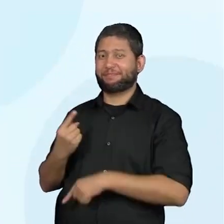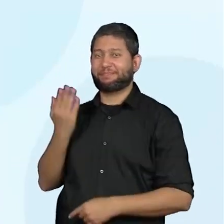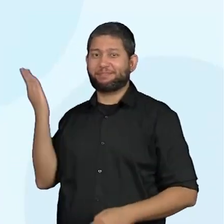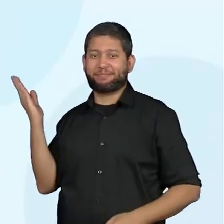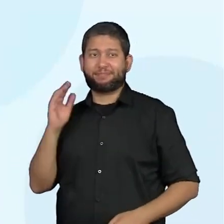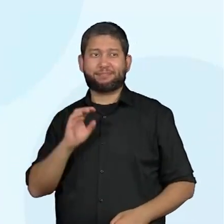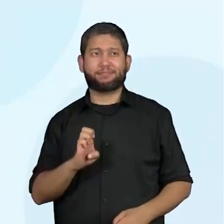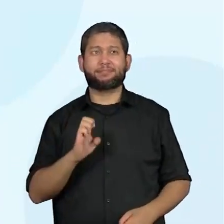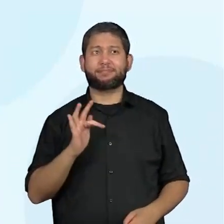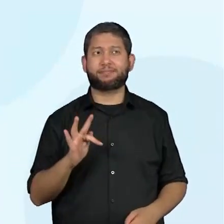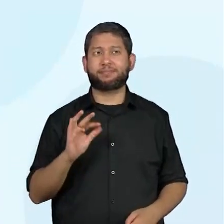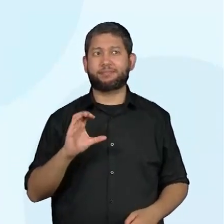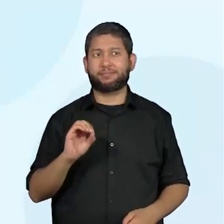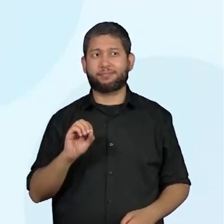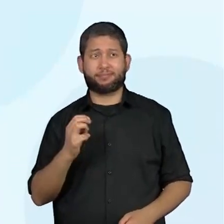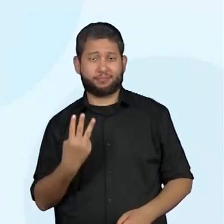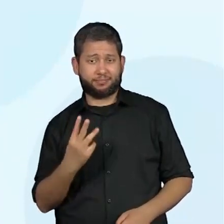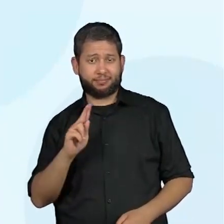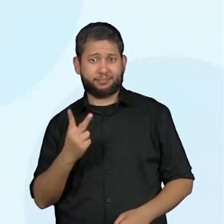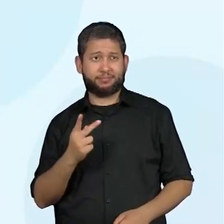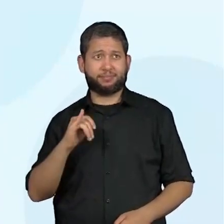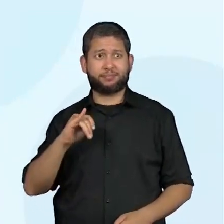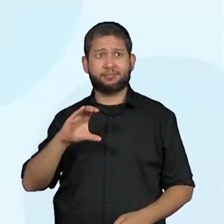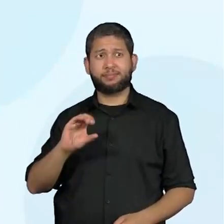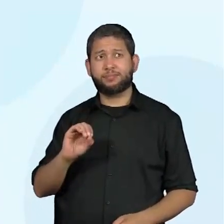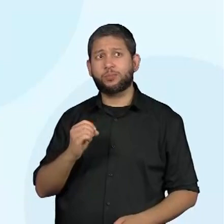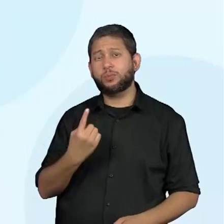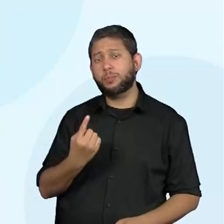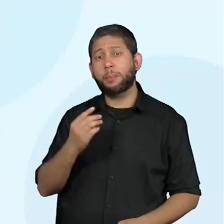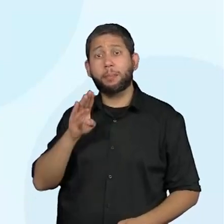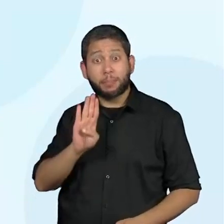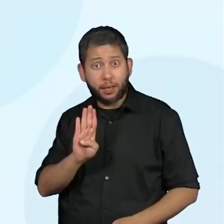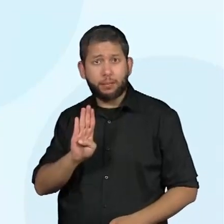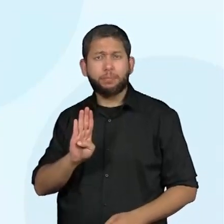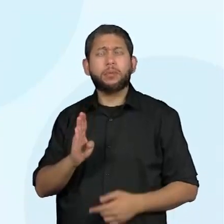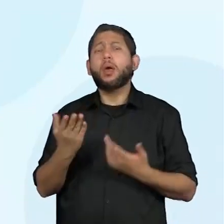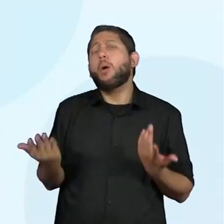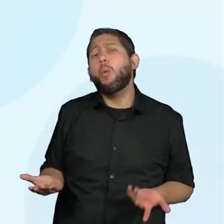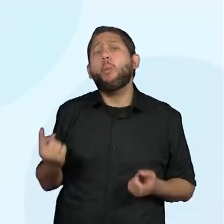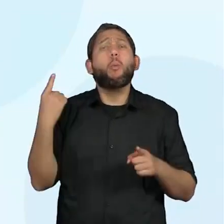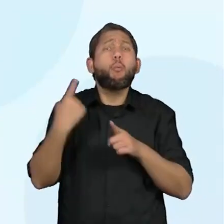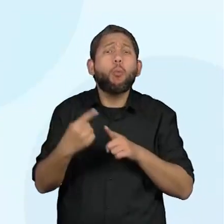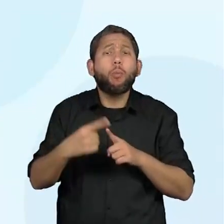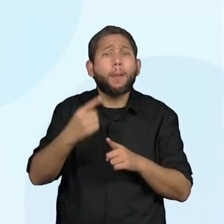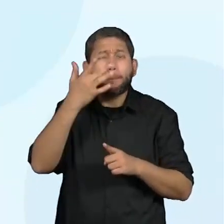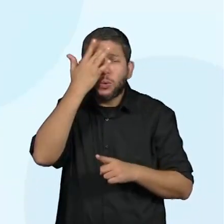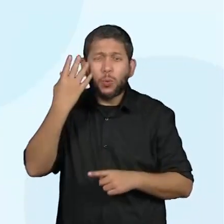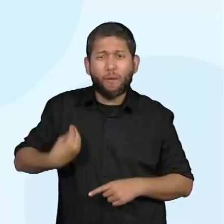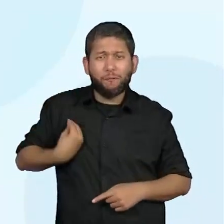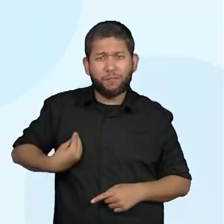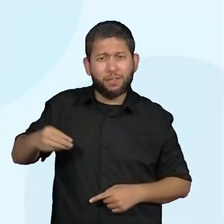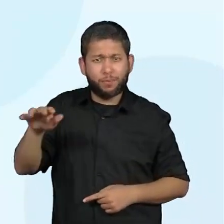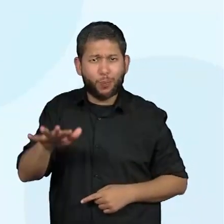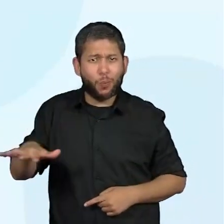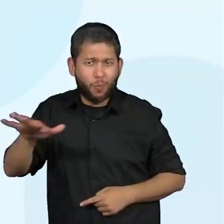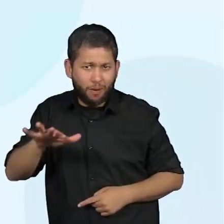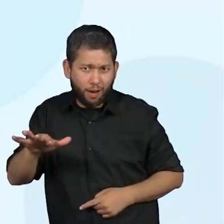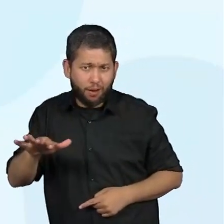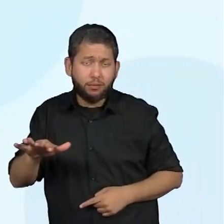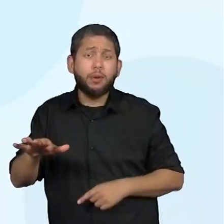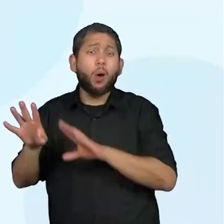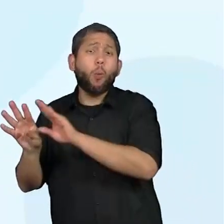HI01B, que diz respeito a identificar as causas dos fenômenos migratórios e de seu impacto na vida